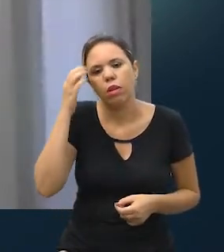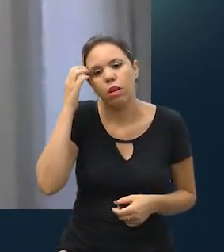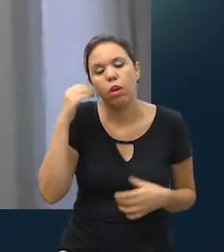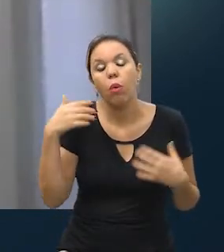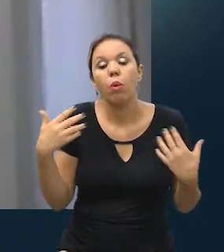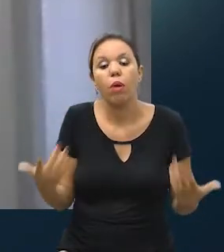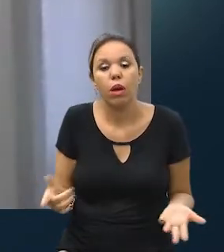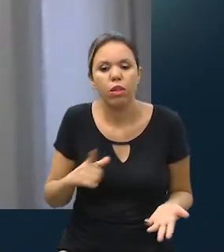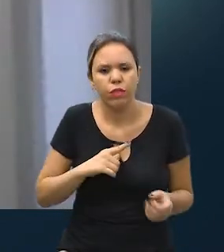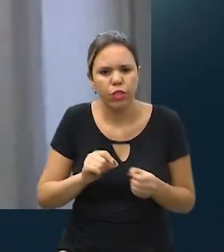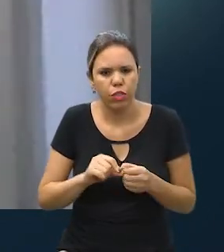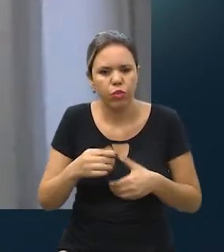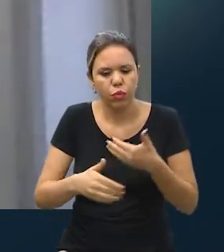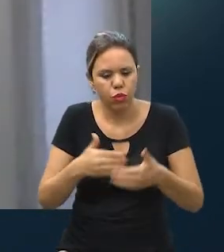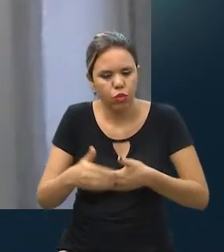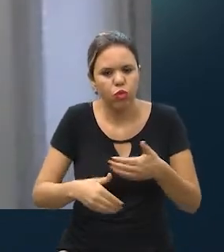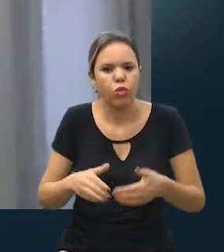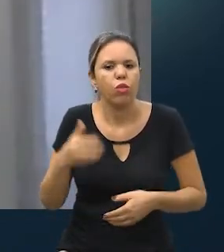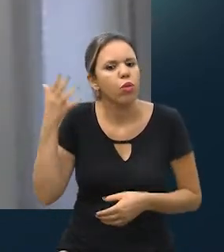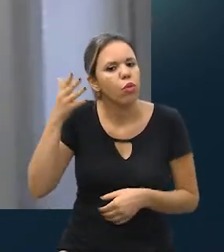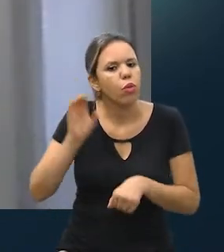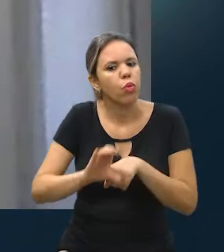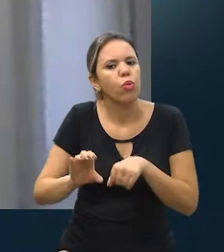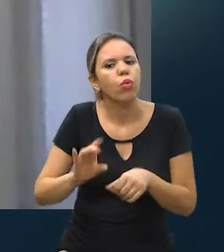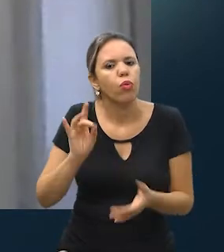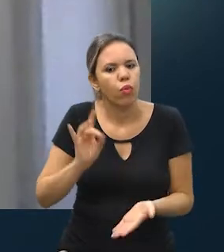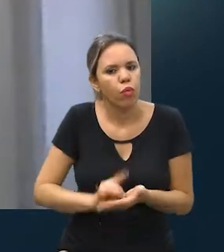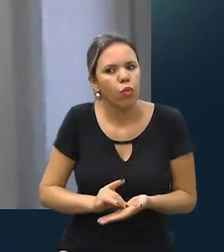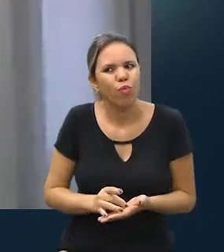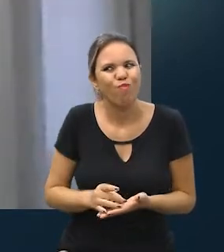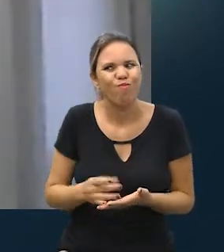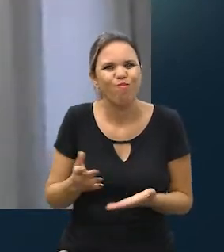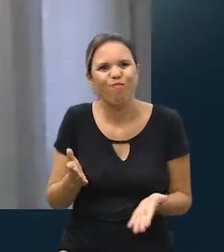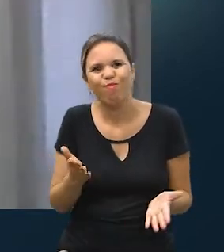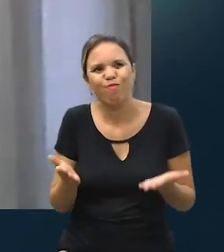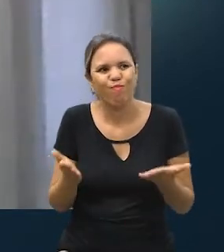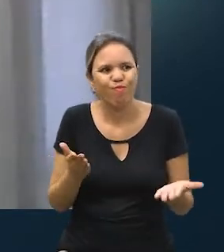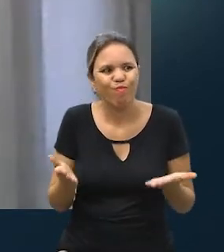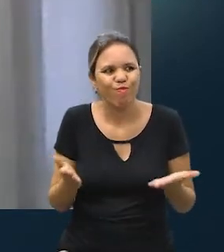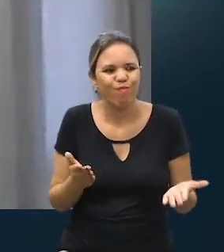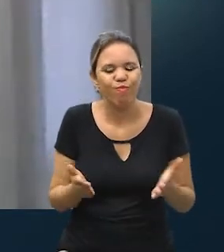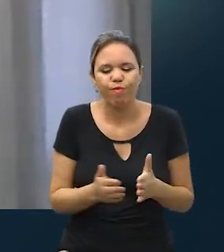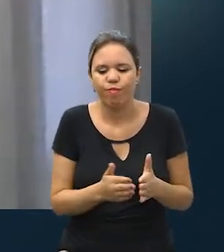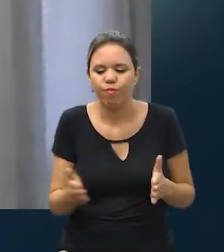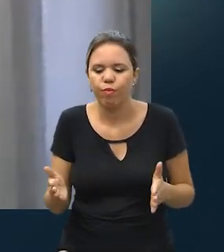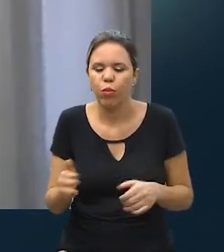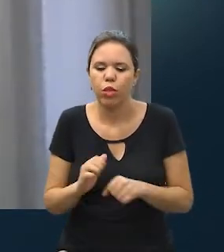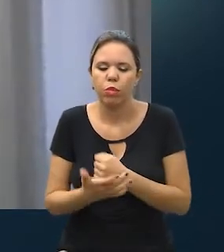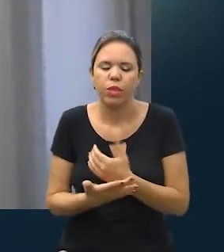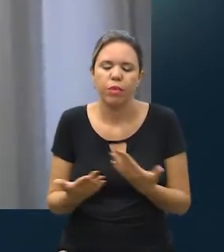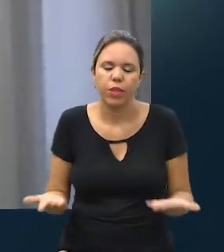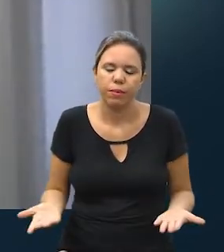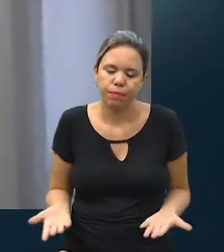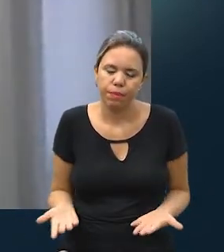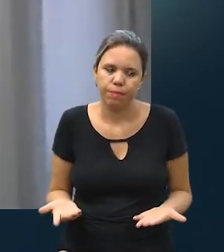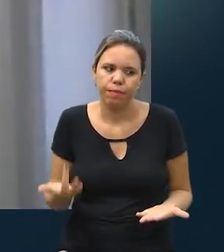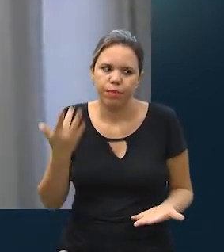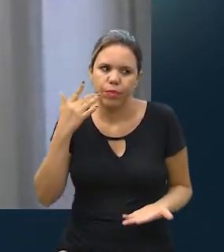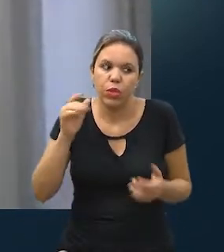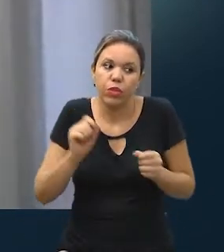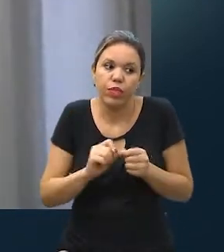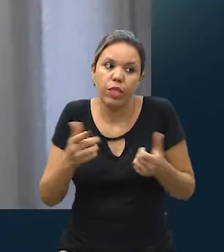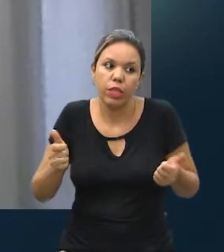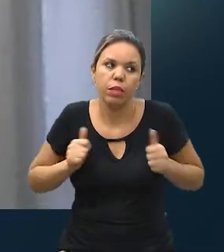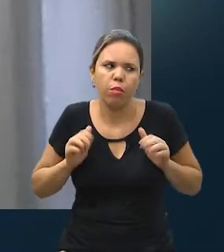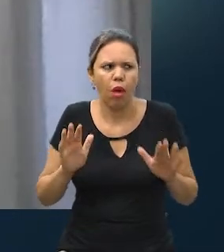E quando eu fiz esse processo de coaching, porque eu fiquei realmente um pouco perdida nesse caso, sabe?